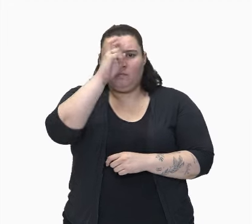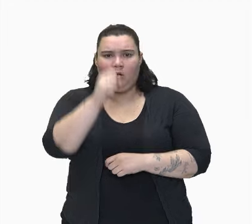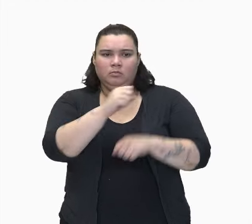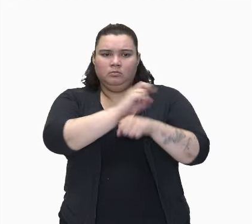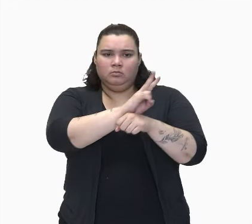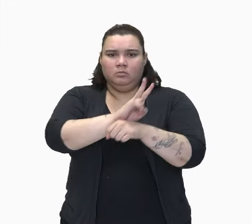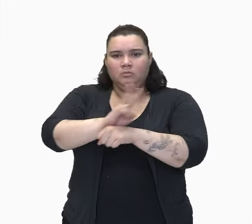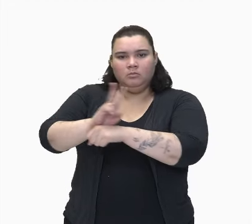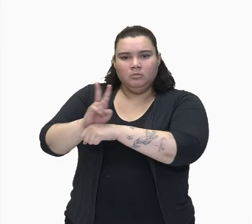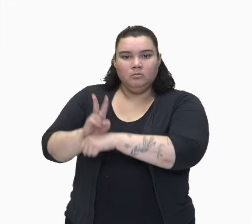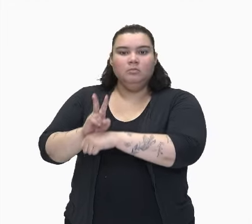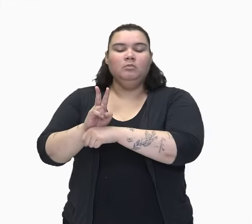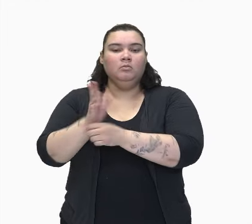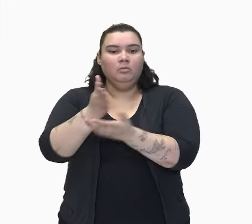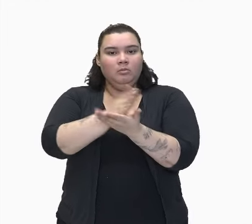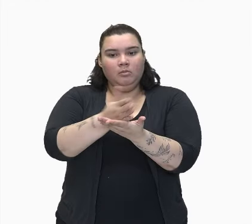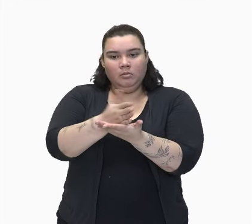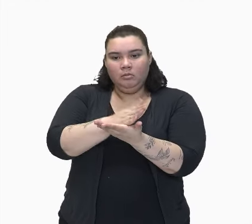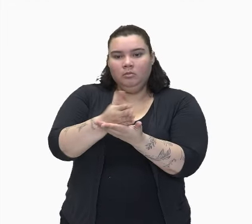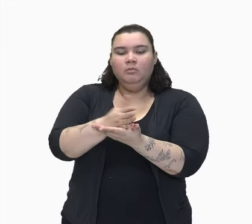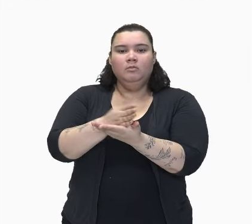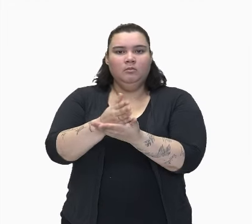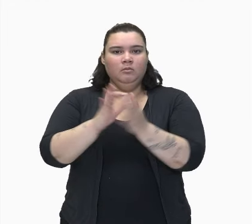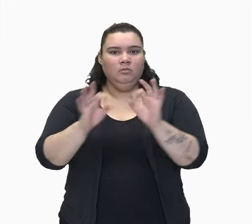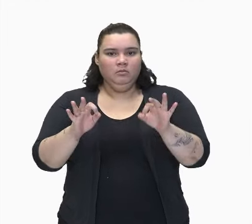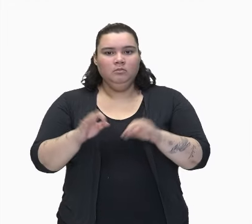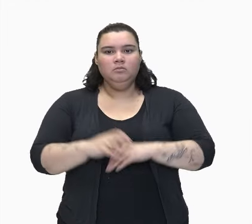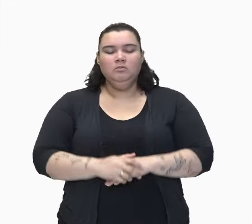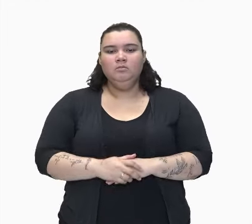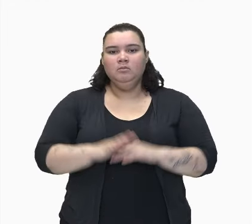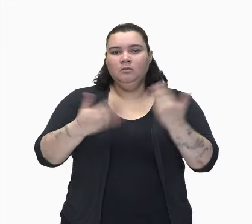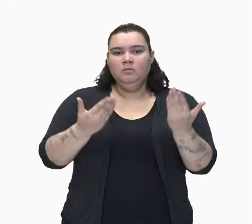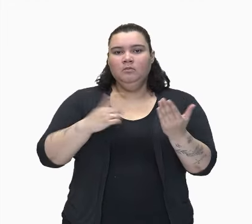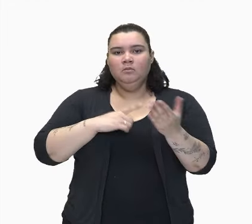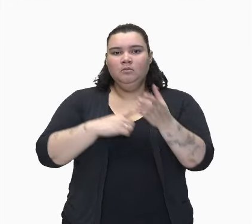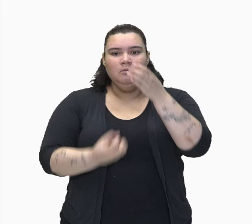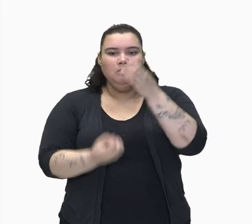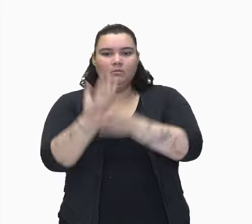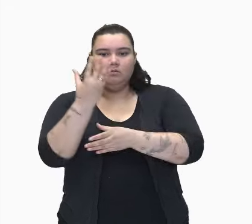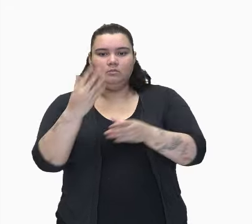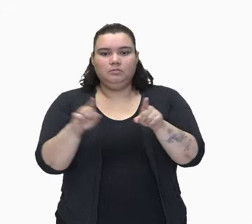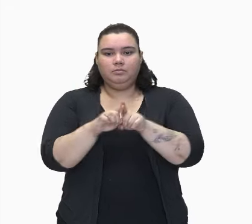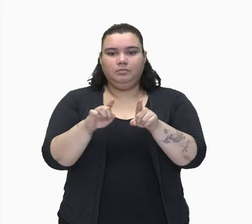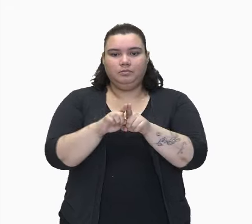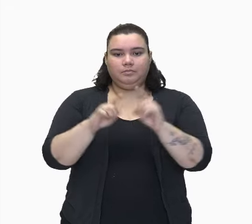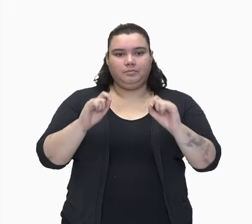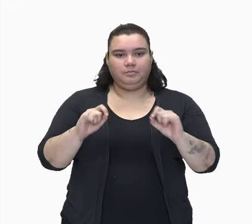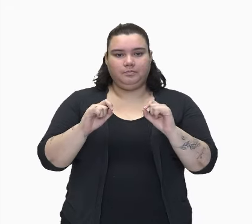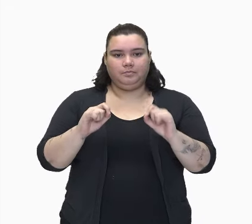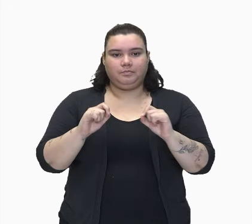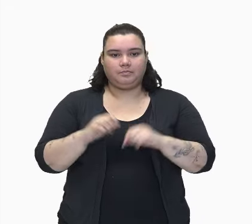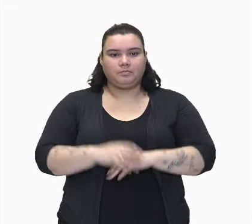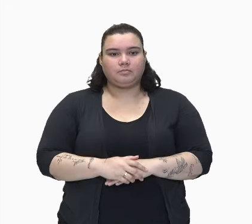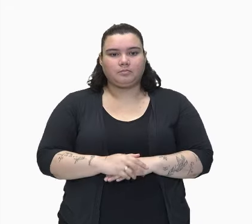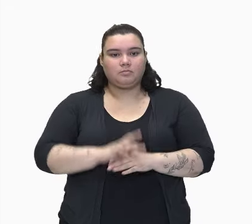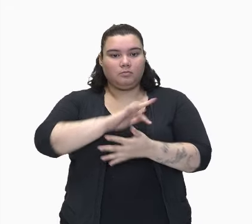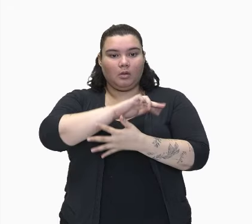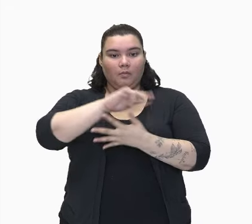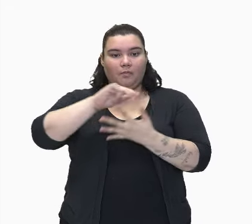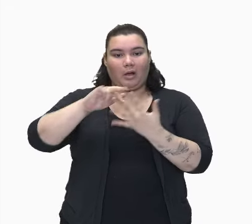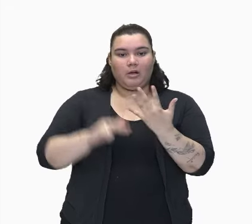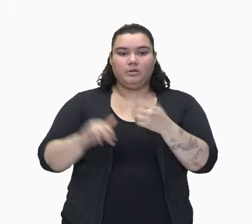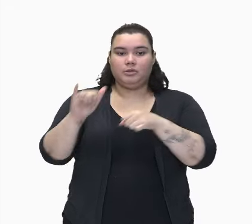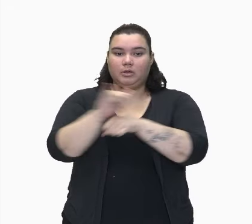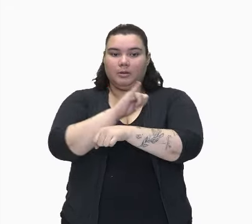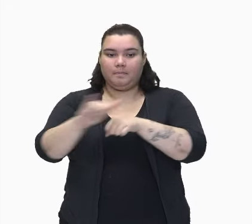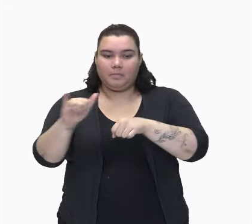vigilância na fronteira, ok? E desenvolveram uma série de estratégias, né,